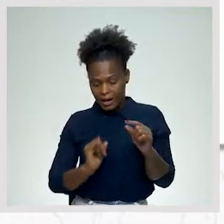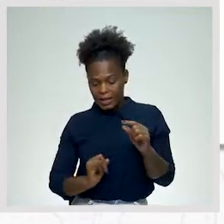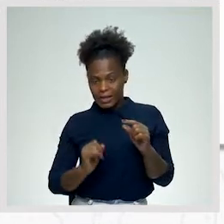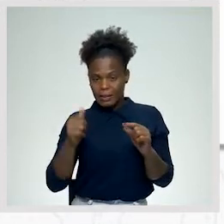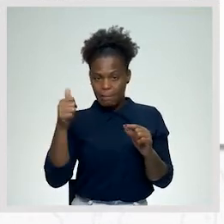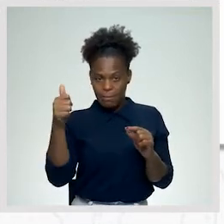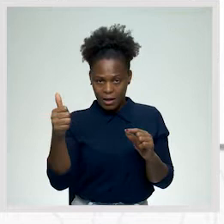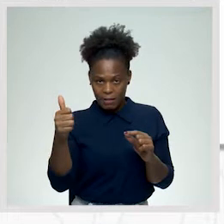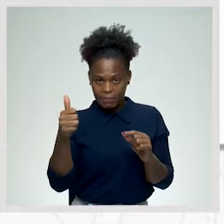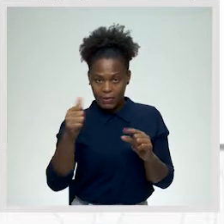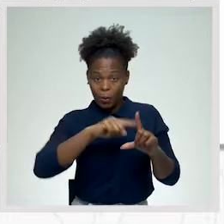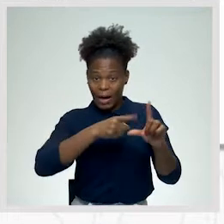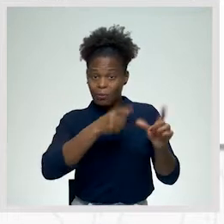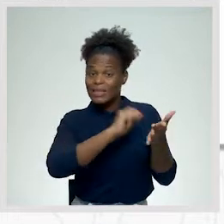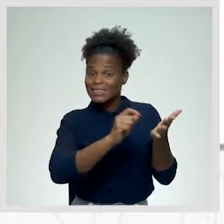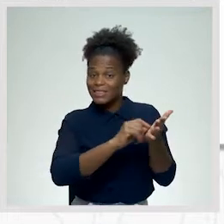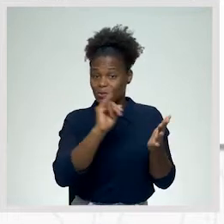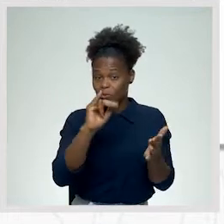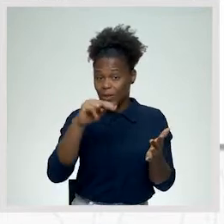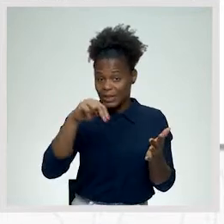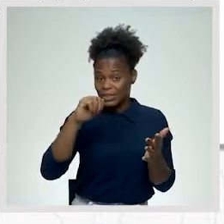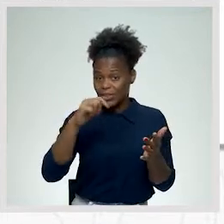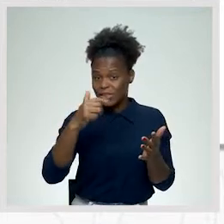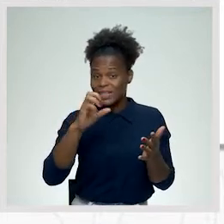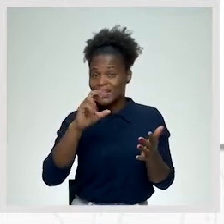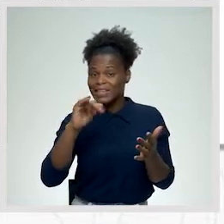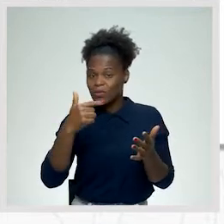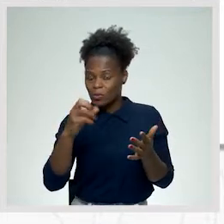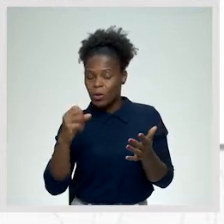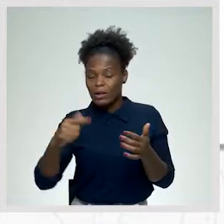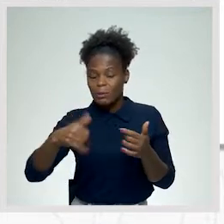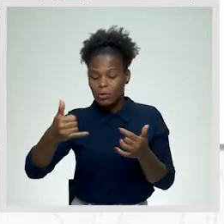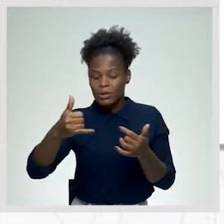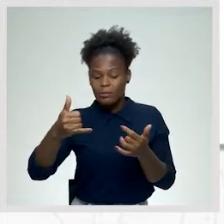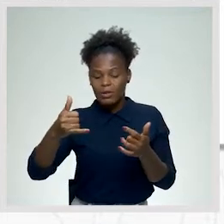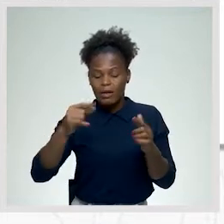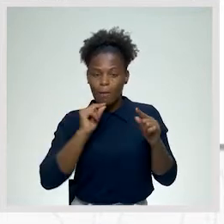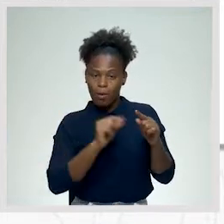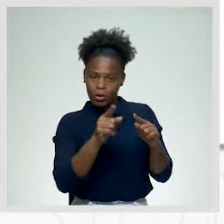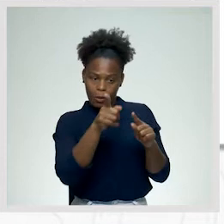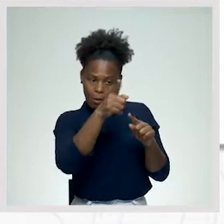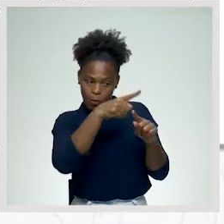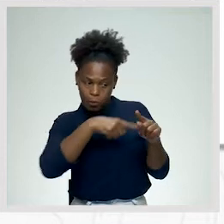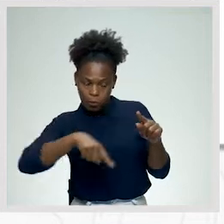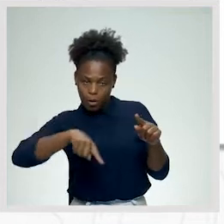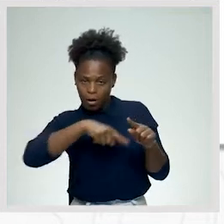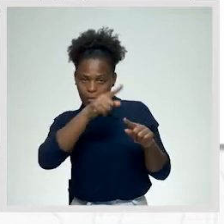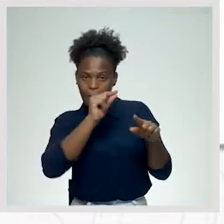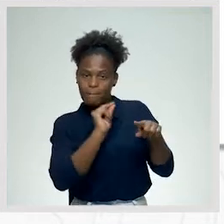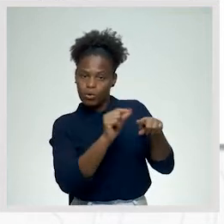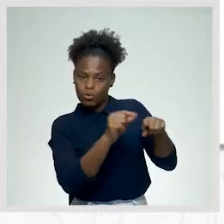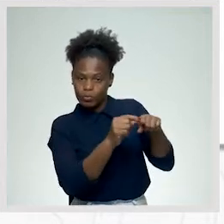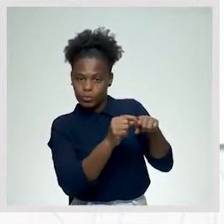AIB, que é um ângulo inscrito. Vértice na circunferência, lados contém cordas, AI